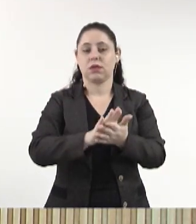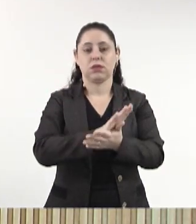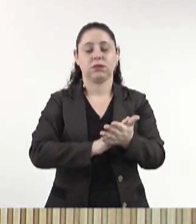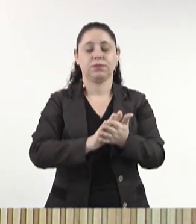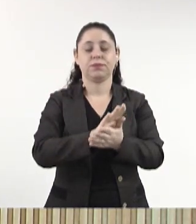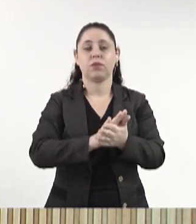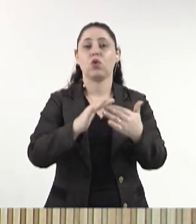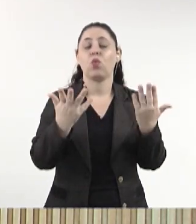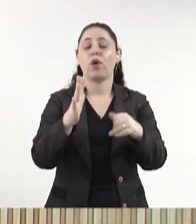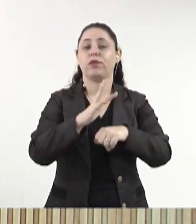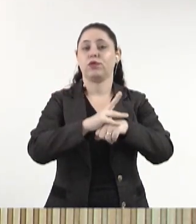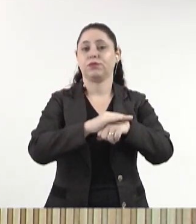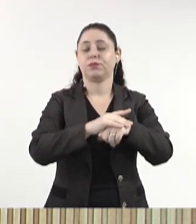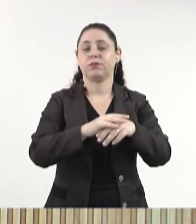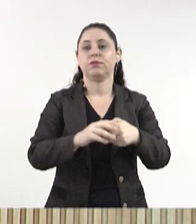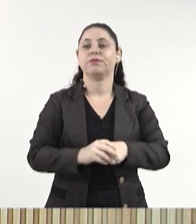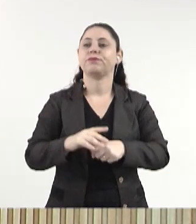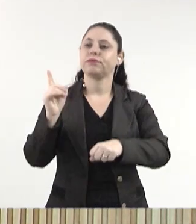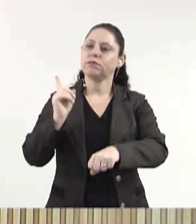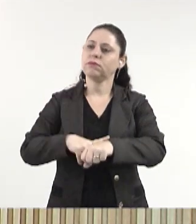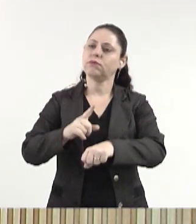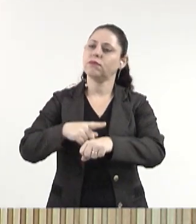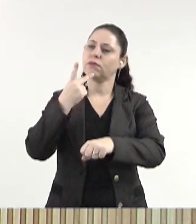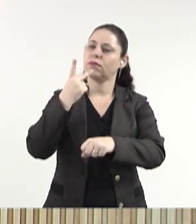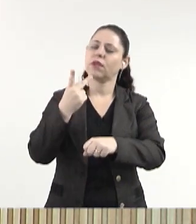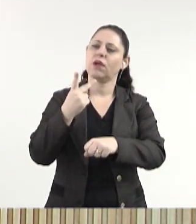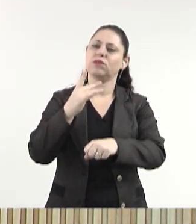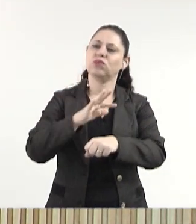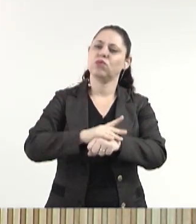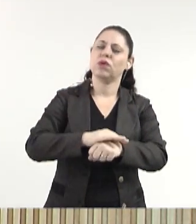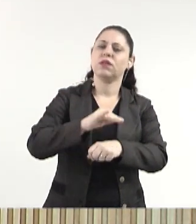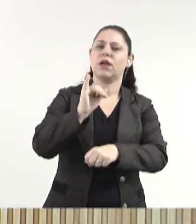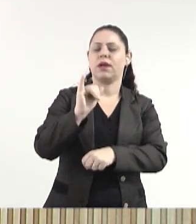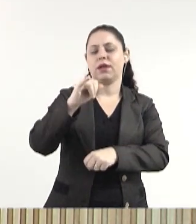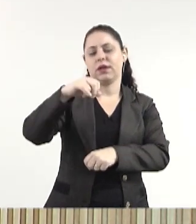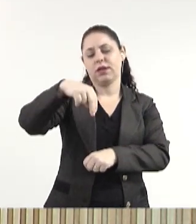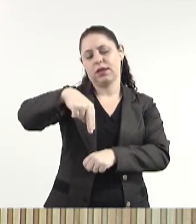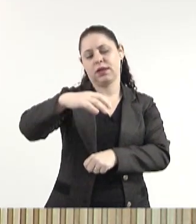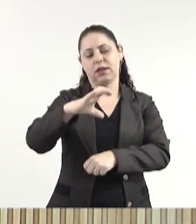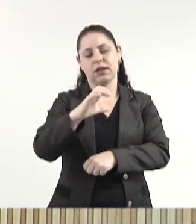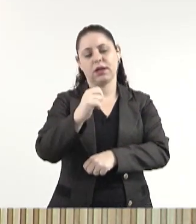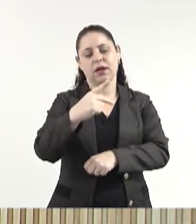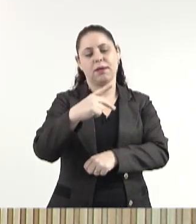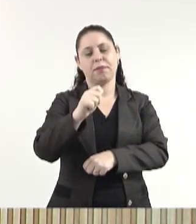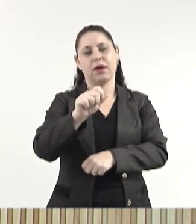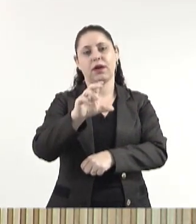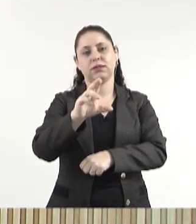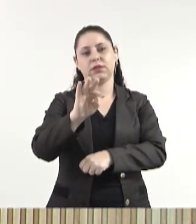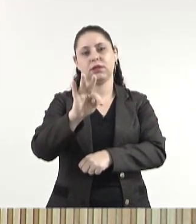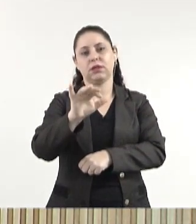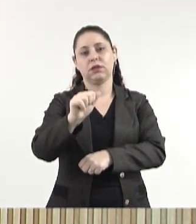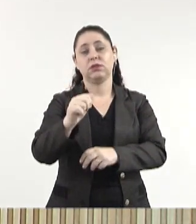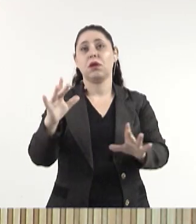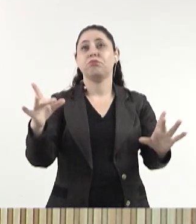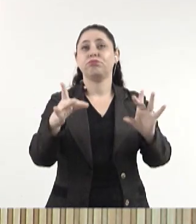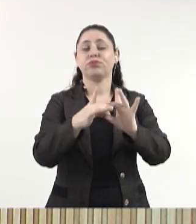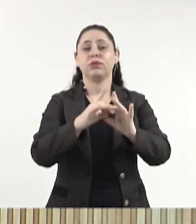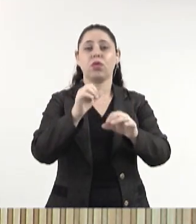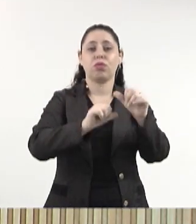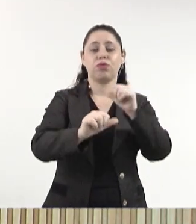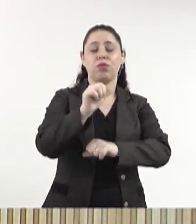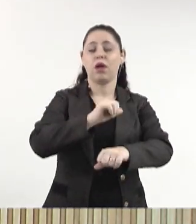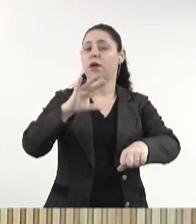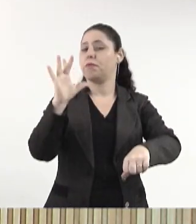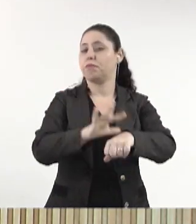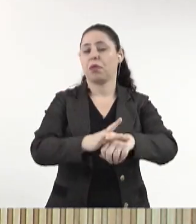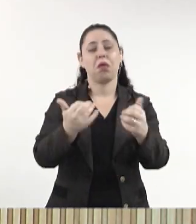né? Naquele momento, o governo falava em doença incapacitante, mas até para fazer referência a uma legislação federal, o governo trocou para